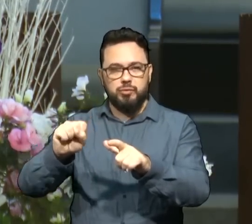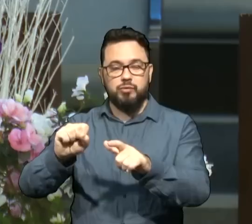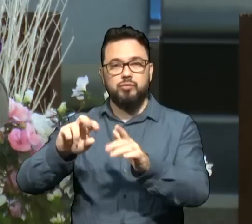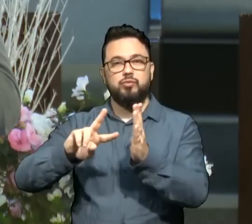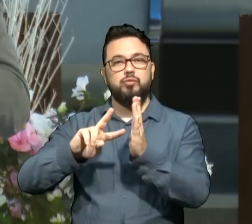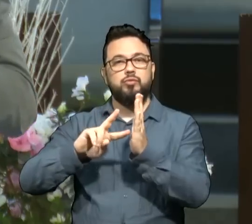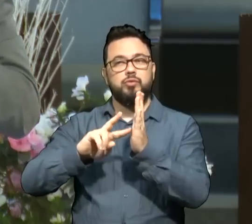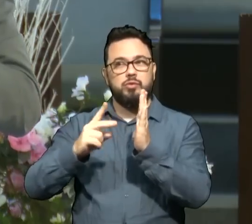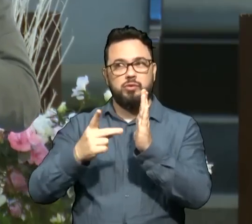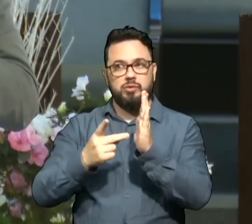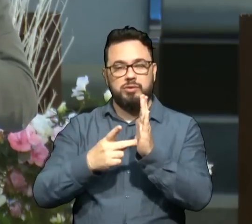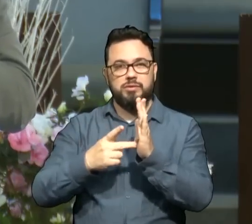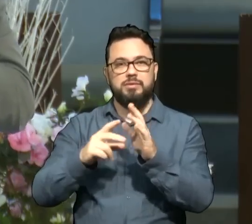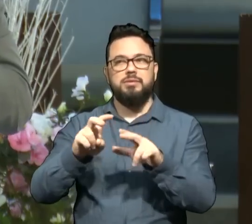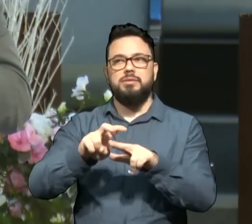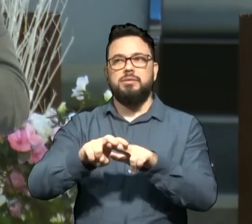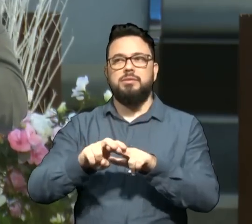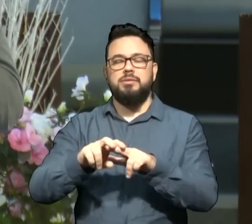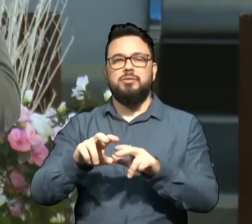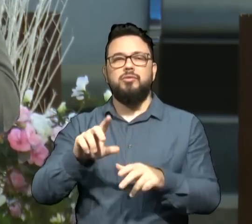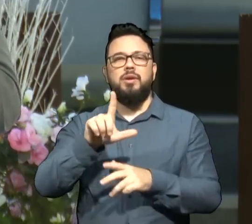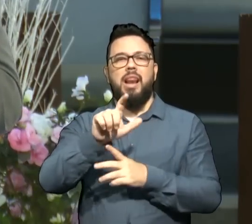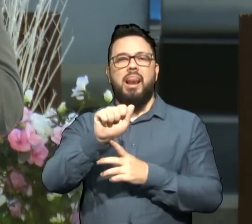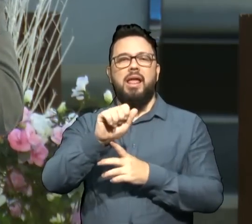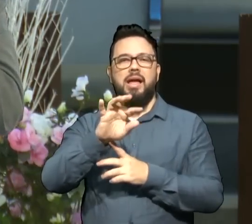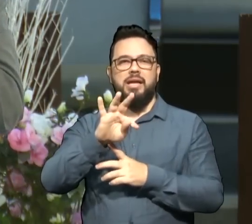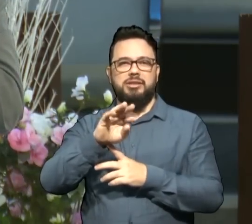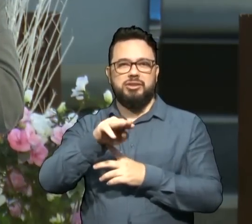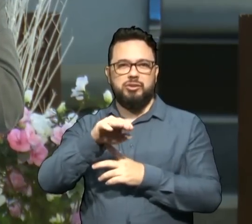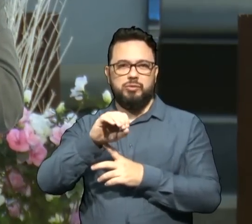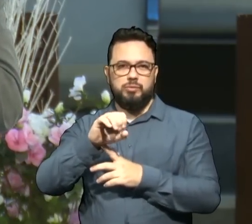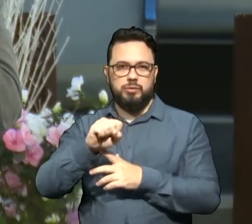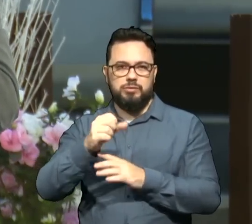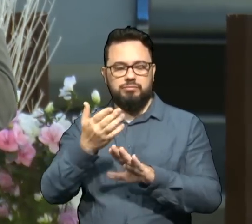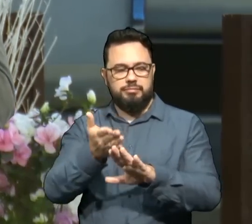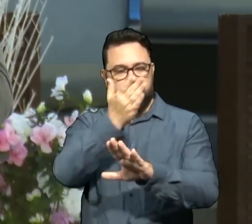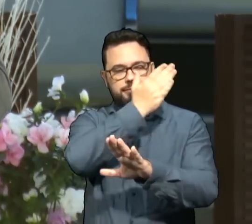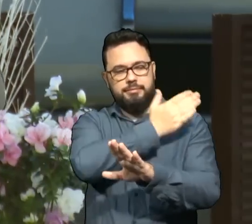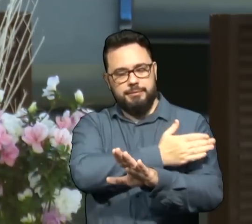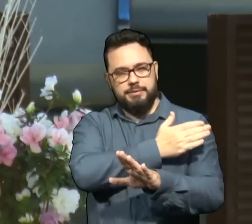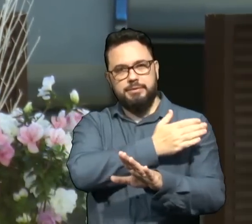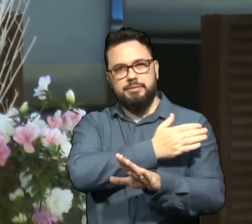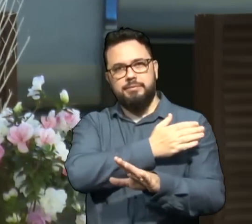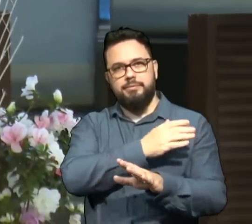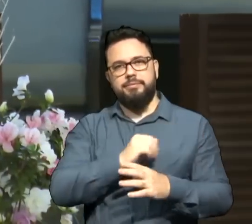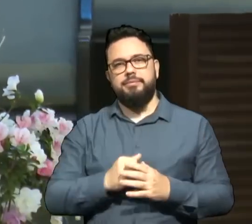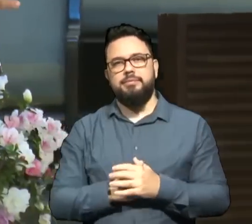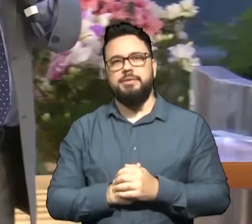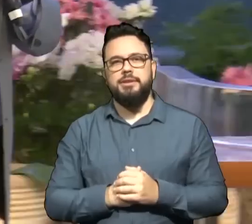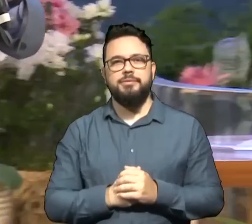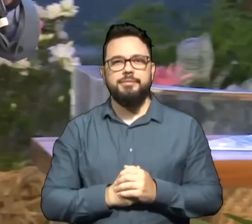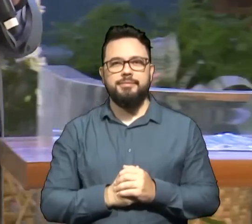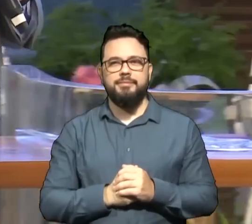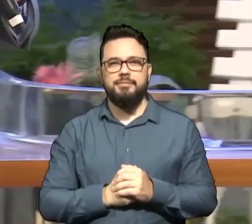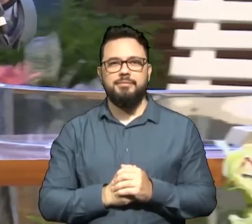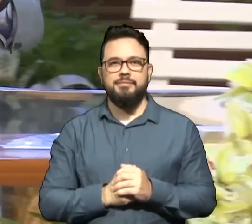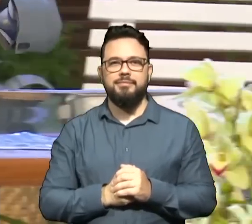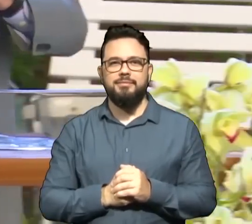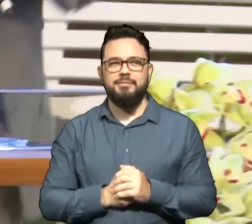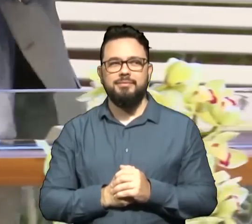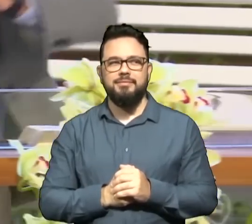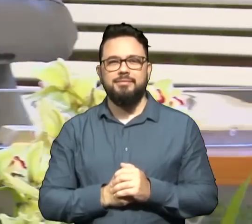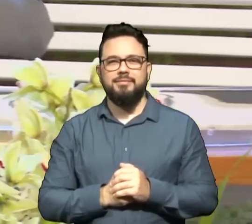por causa do monte ltimos de onde Diana saiu ficou mais claro para você que está agora acompanhando de